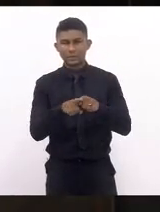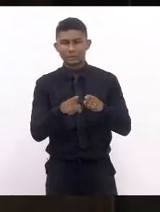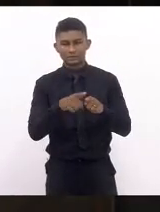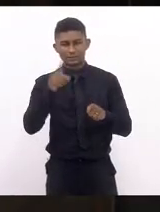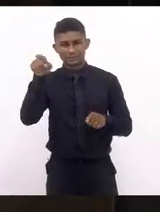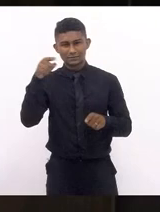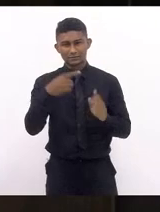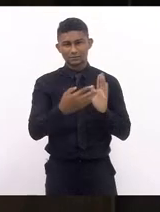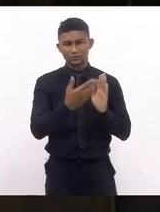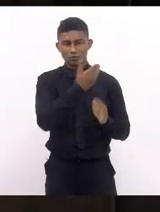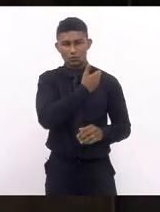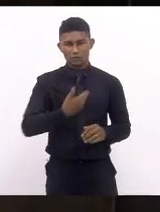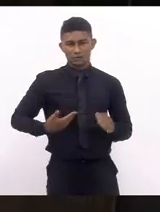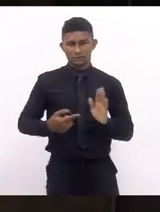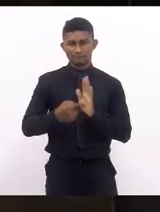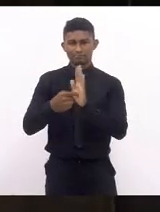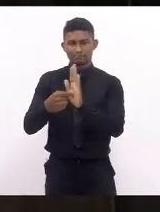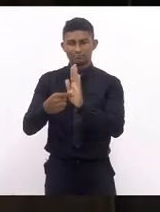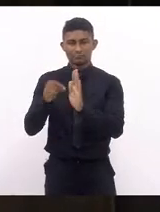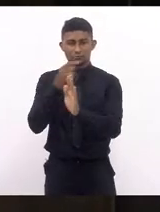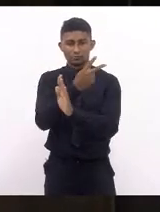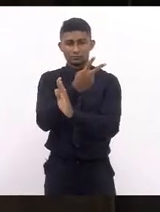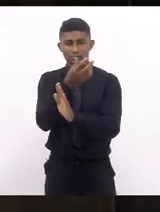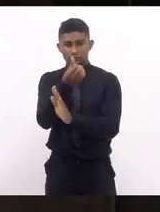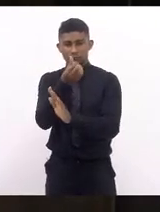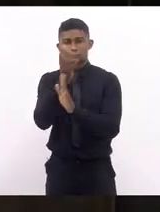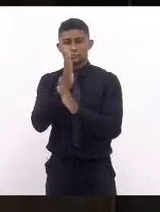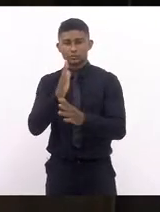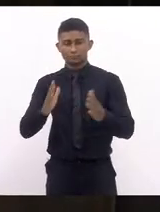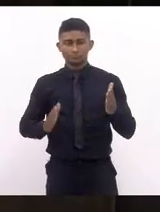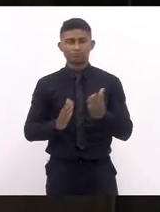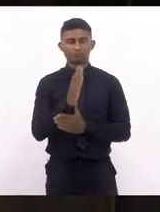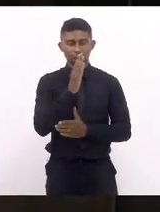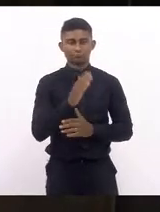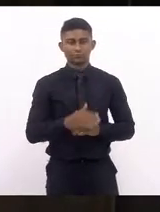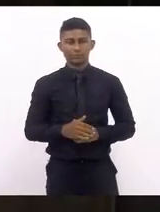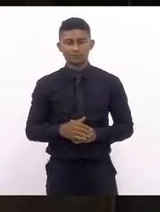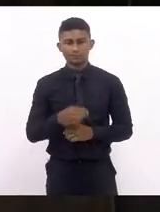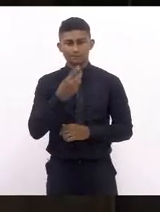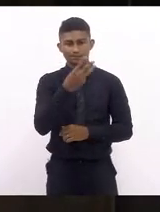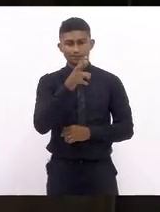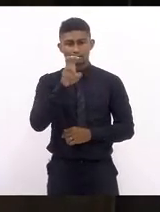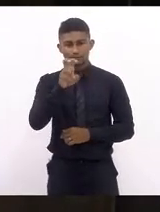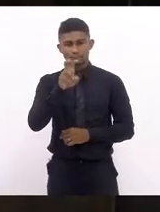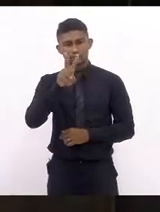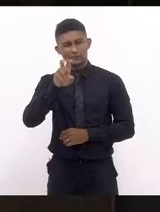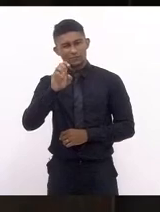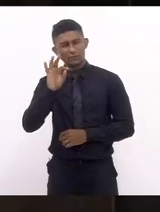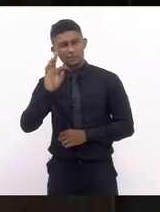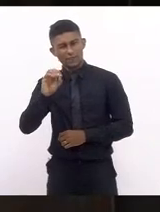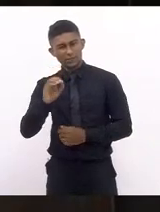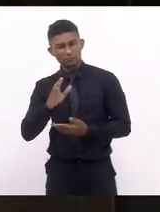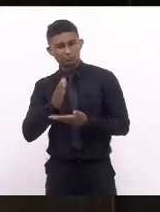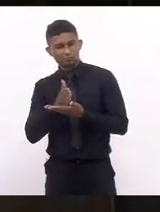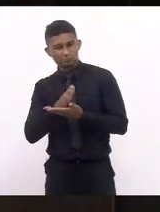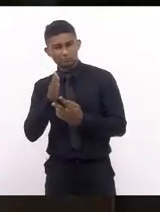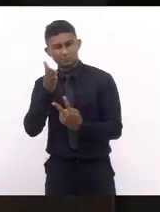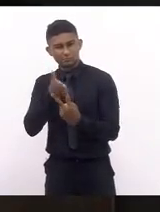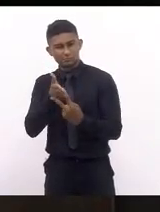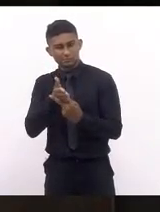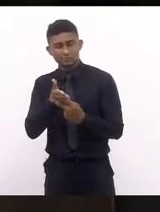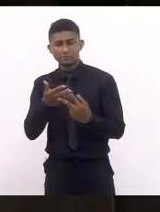a sanção governamental 226 foram sancionado sem vetos 35 convento parcial e